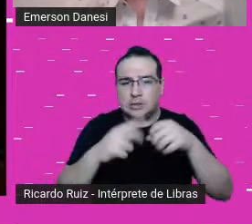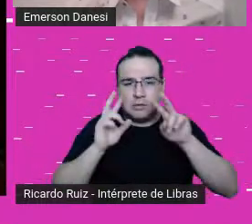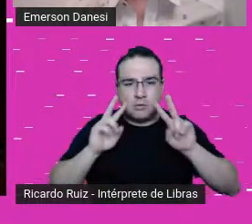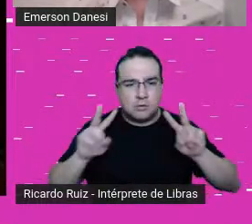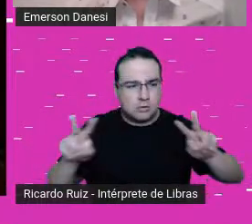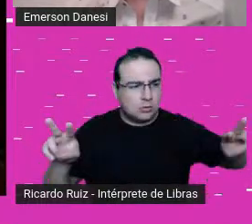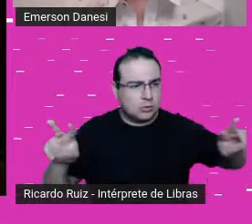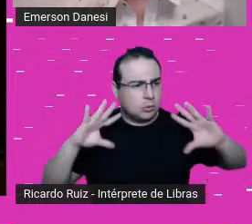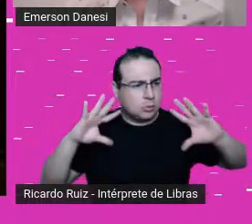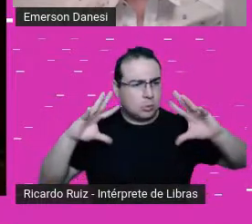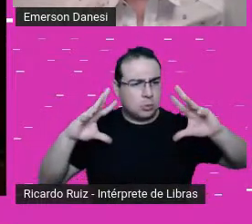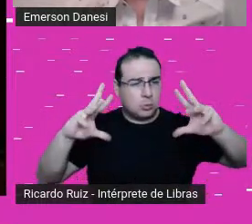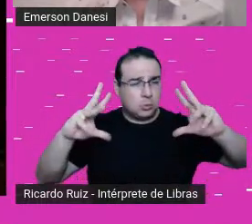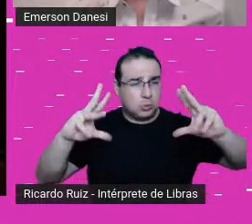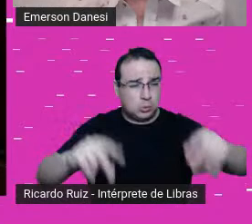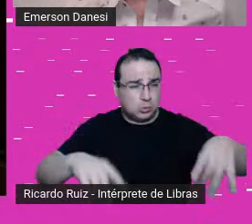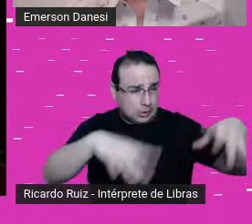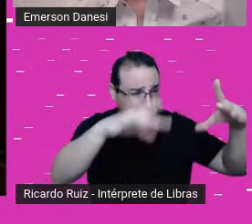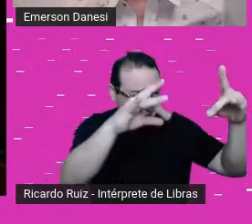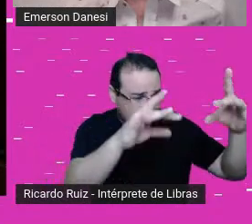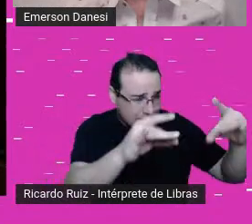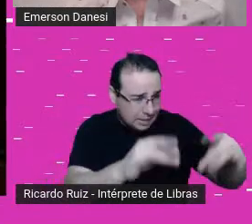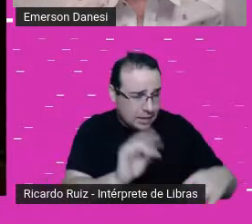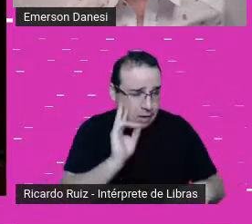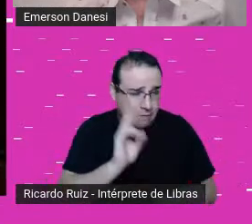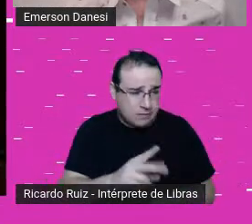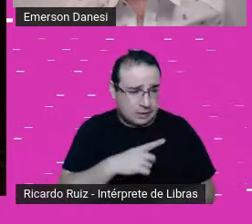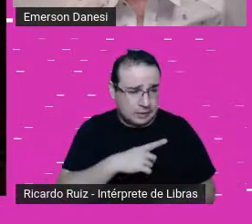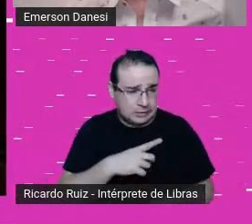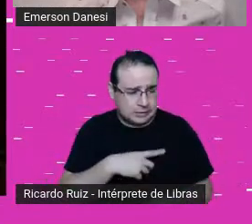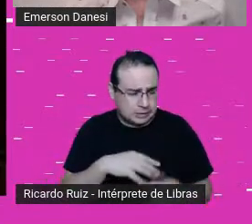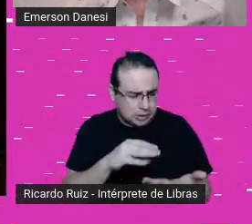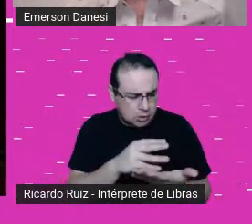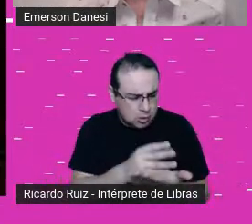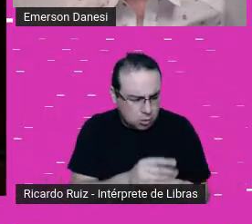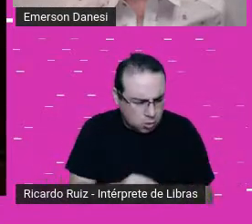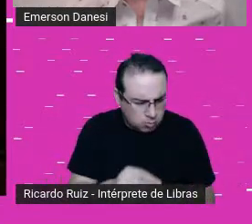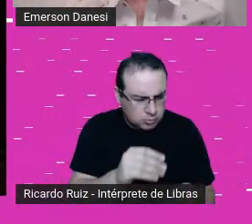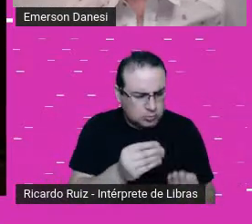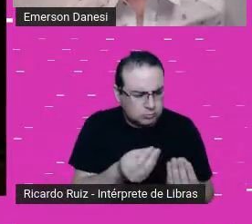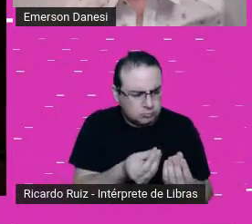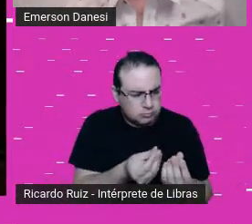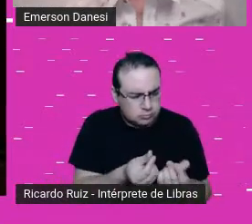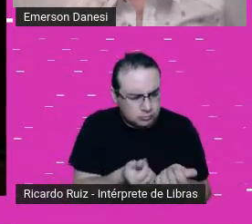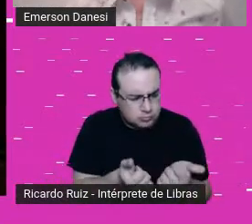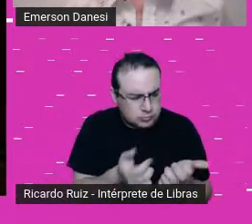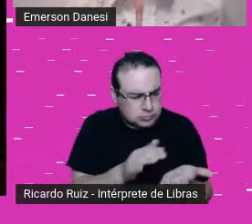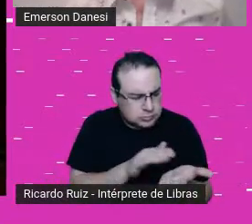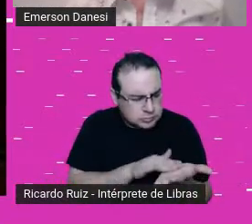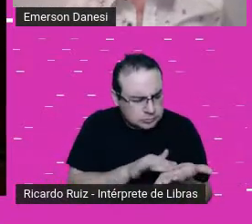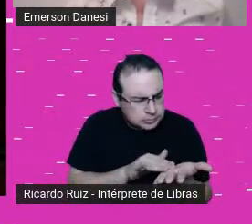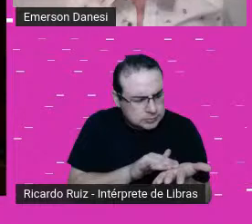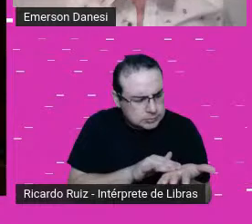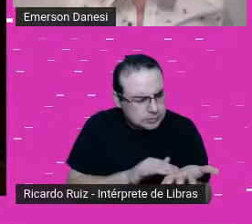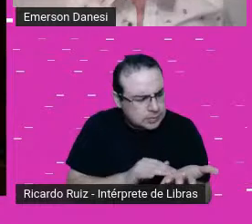observava absolutamente tudo ali. Assim, eu via a textura daquilo, eu via